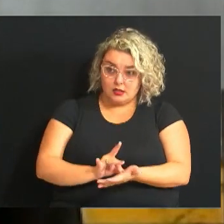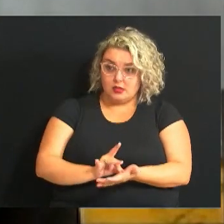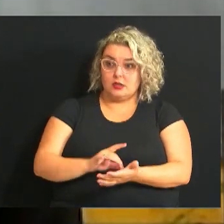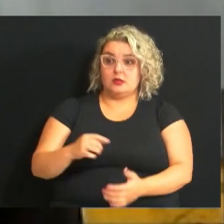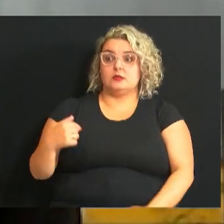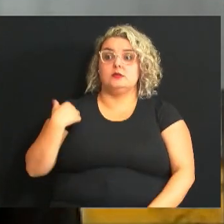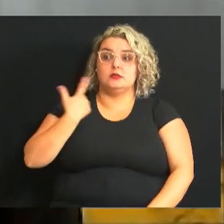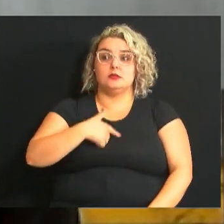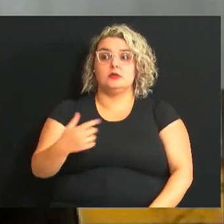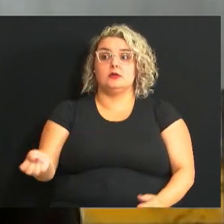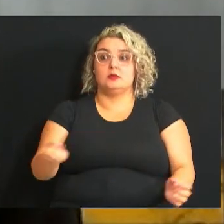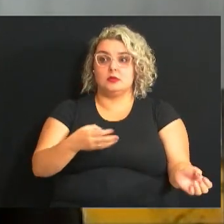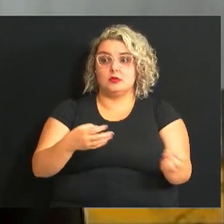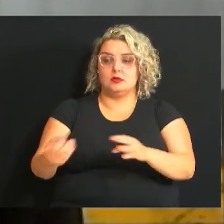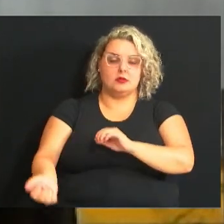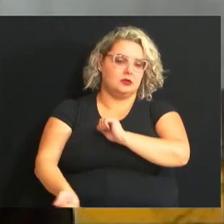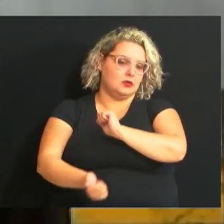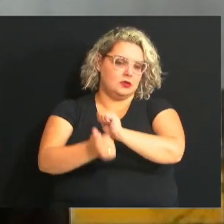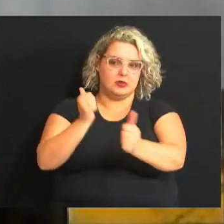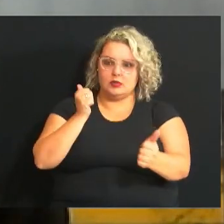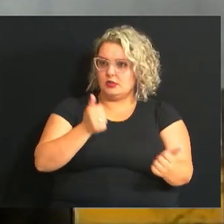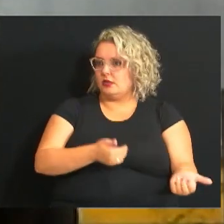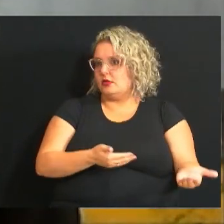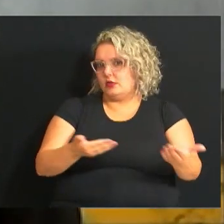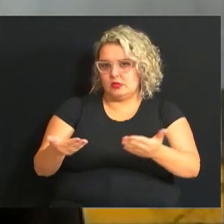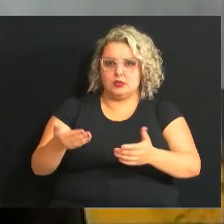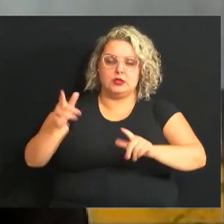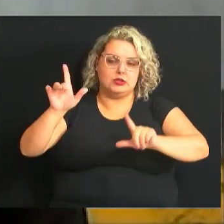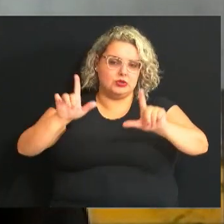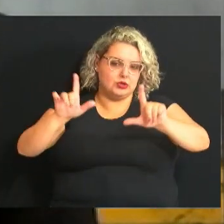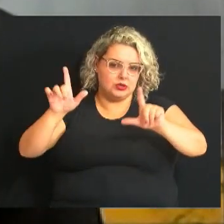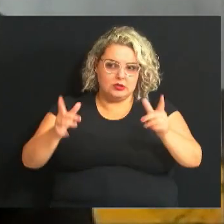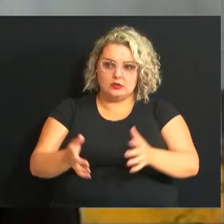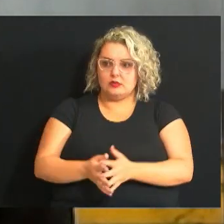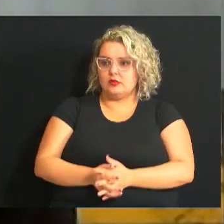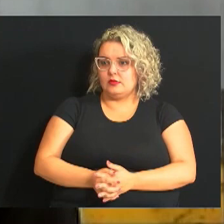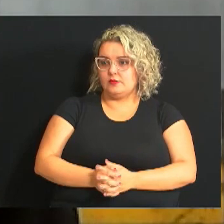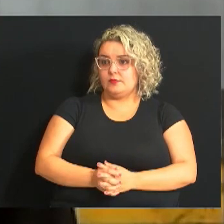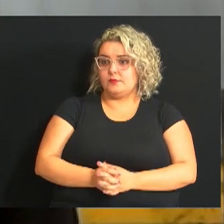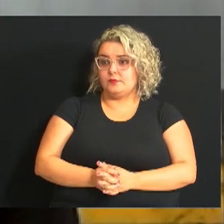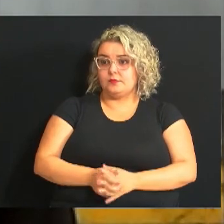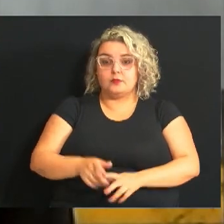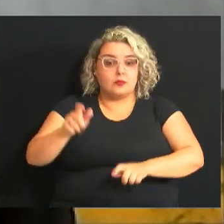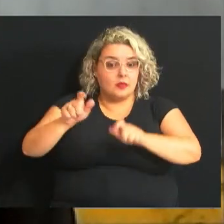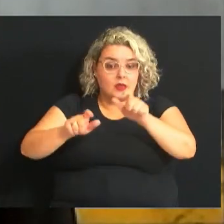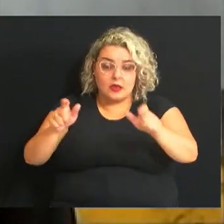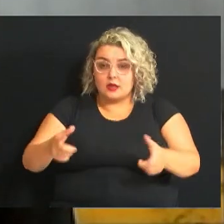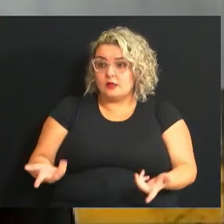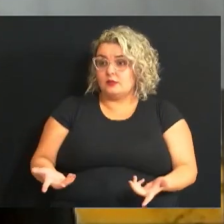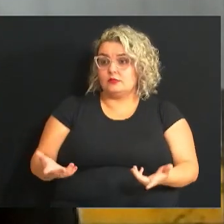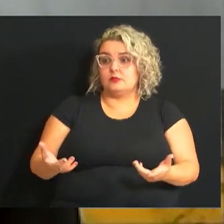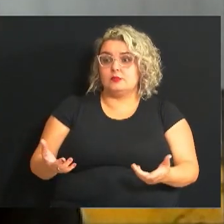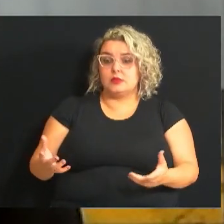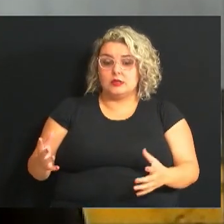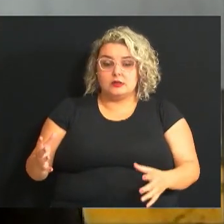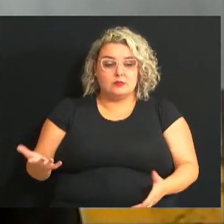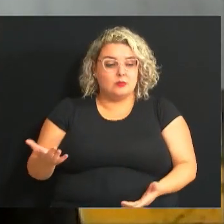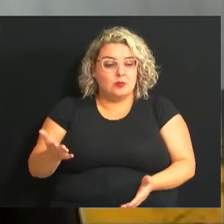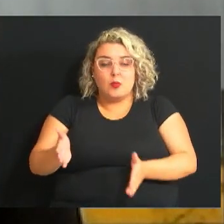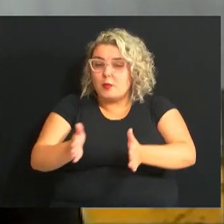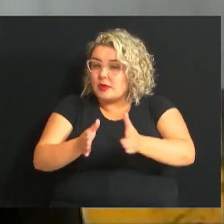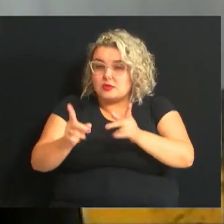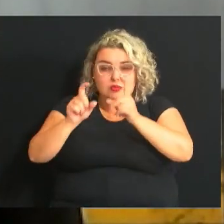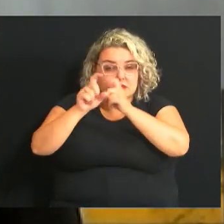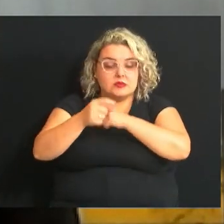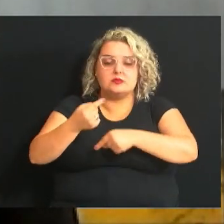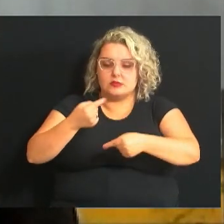atualidade, atletas, apresentadores de TV, né, e pessoas que passaram pela escuridão e deram a volta por cima. O livro ele